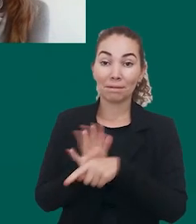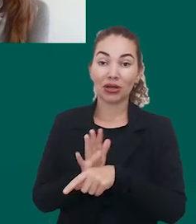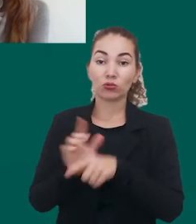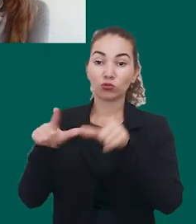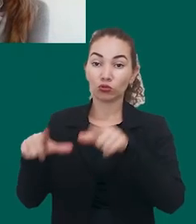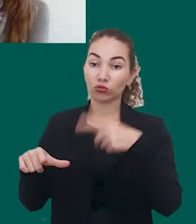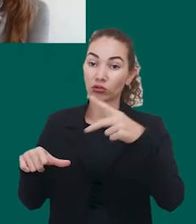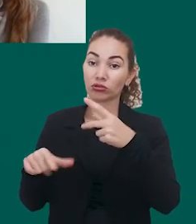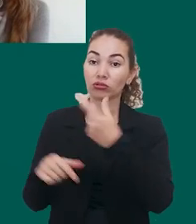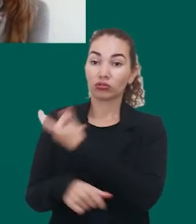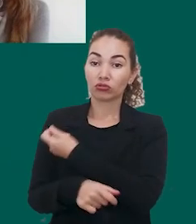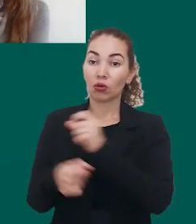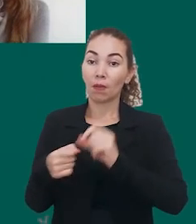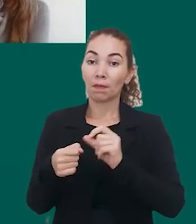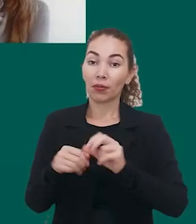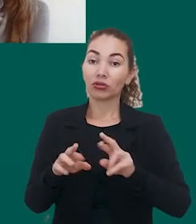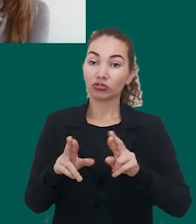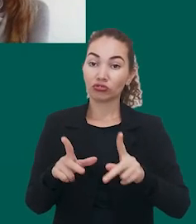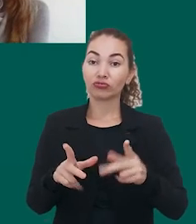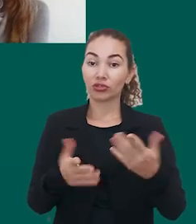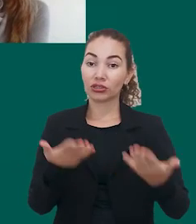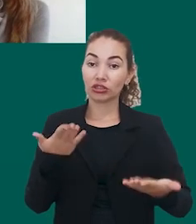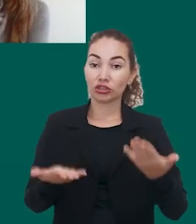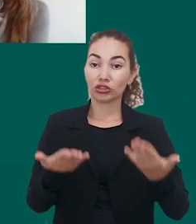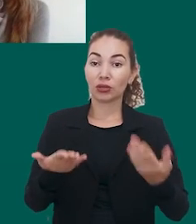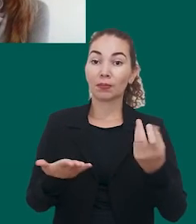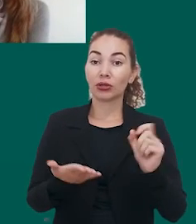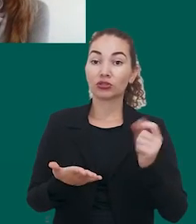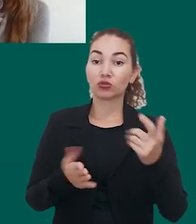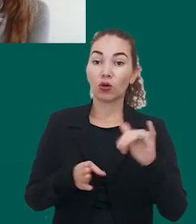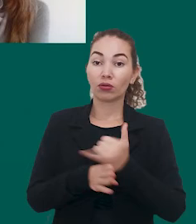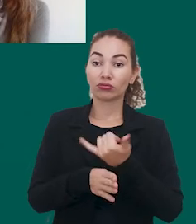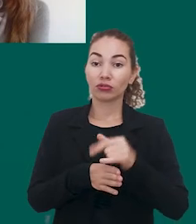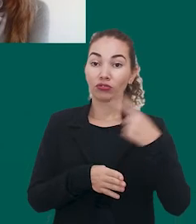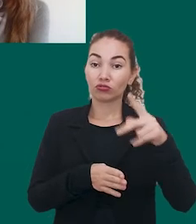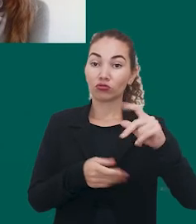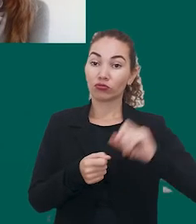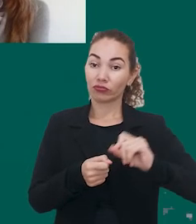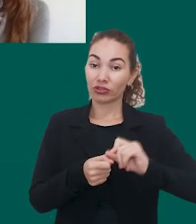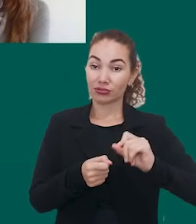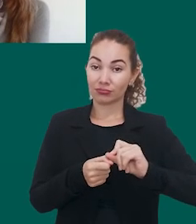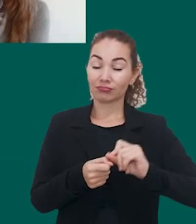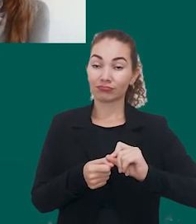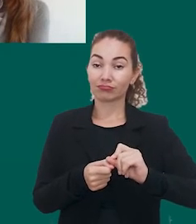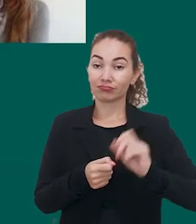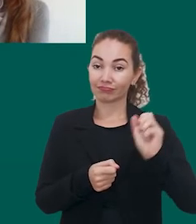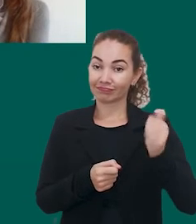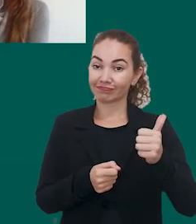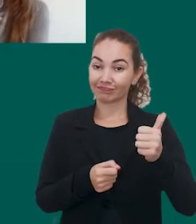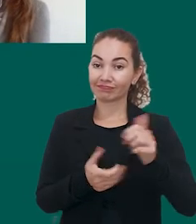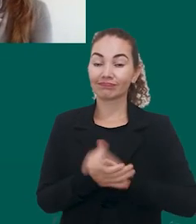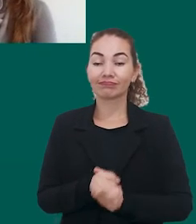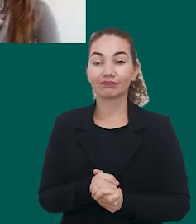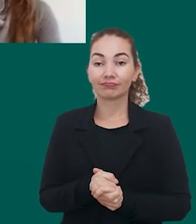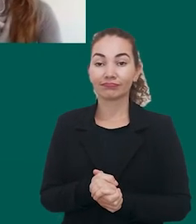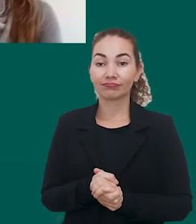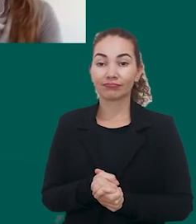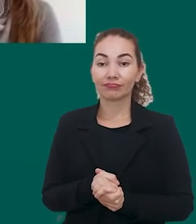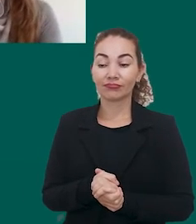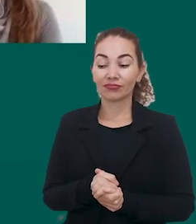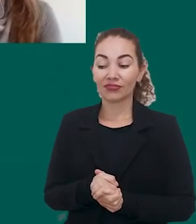essas vacinas podem ter uma diferença de tempo, dependendo de qual estratégia vacinal você foi vacinado, beleza? César